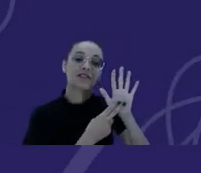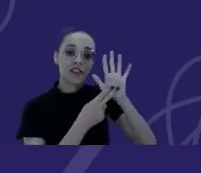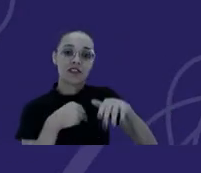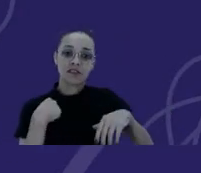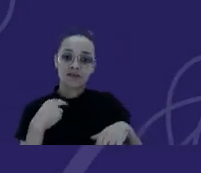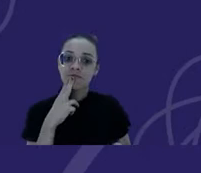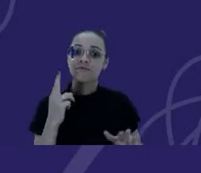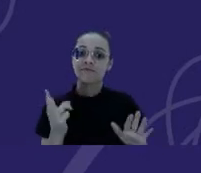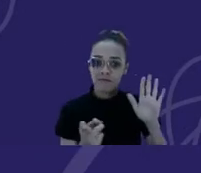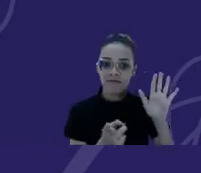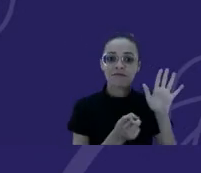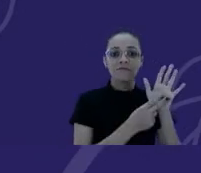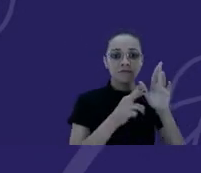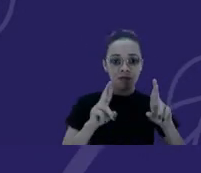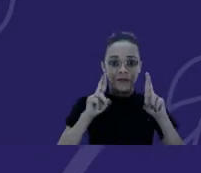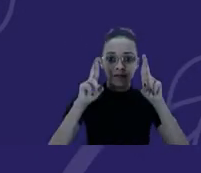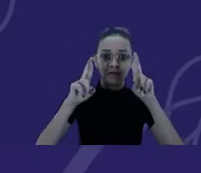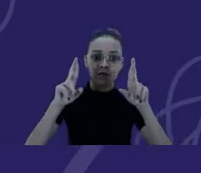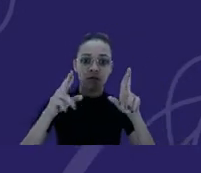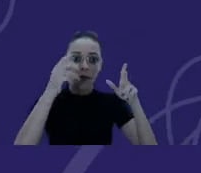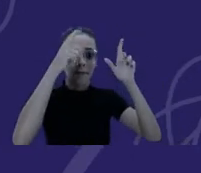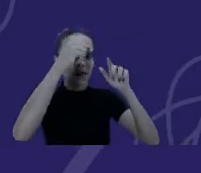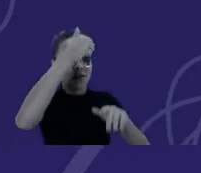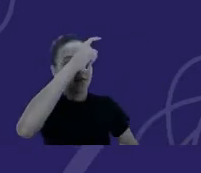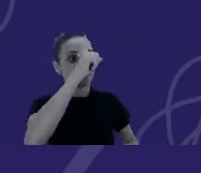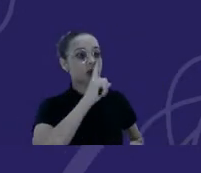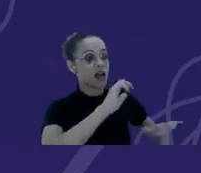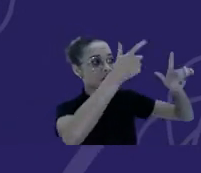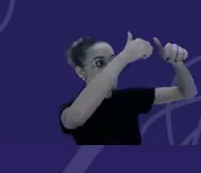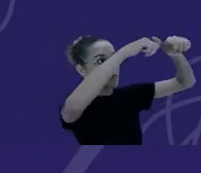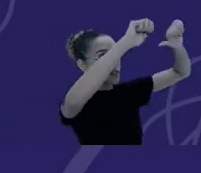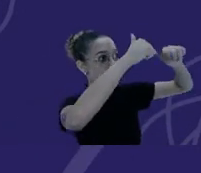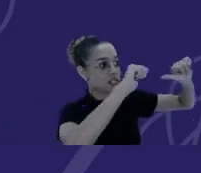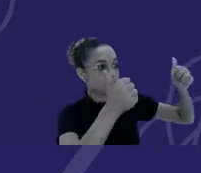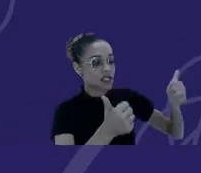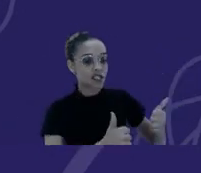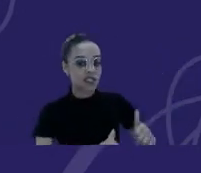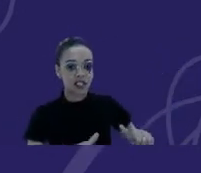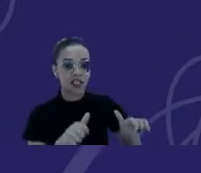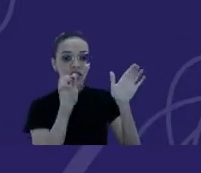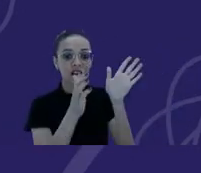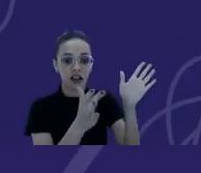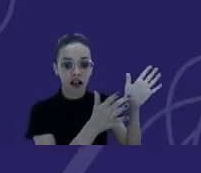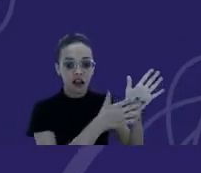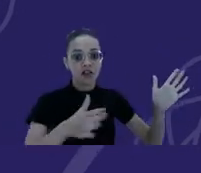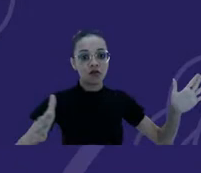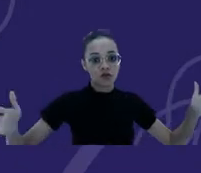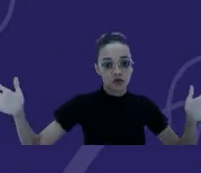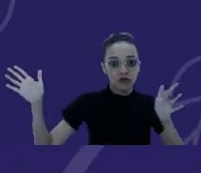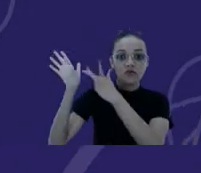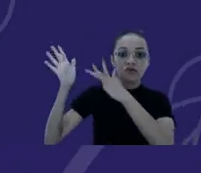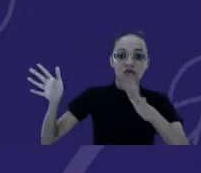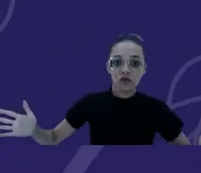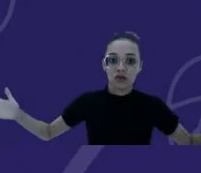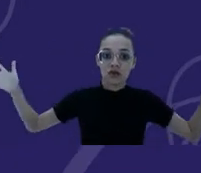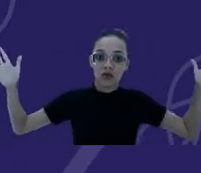Jura pela imagem da Santa Cruz,